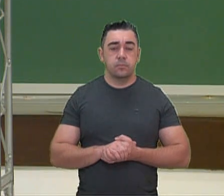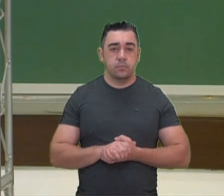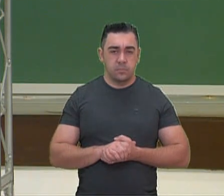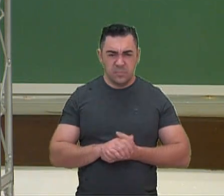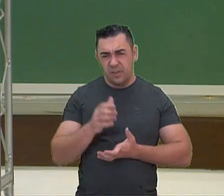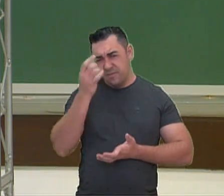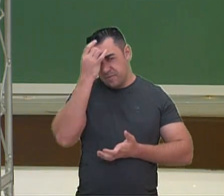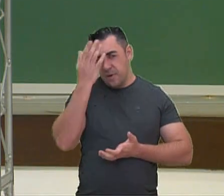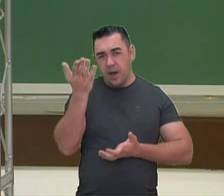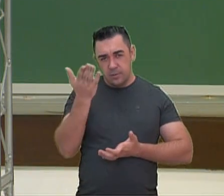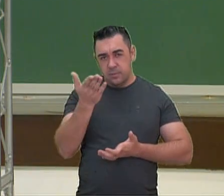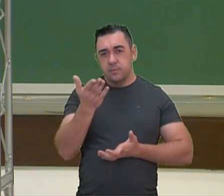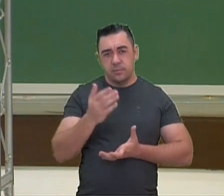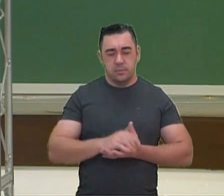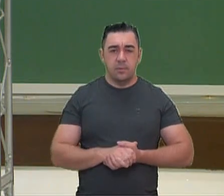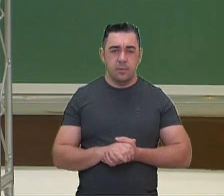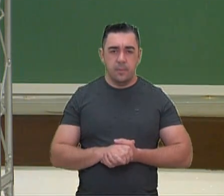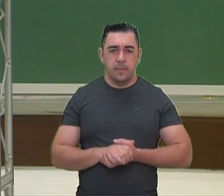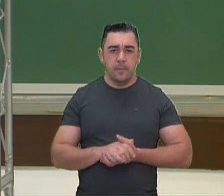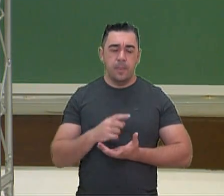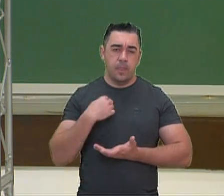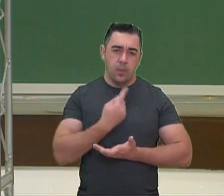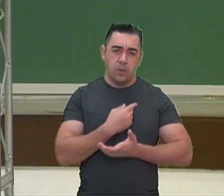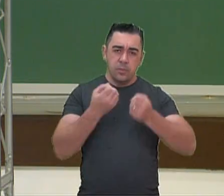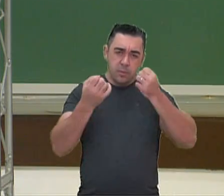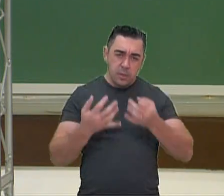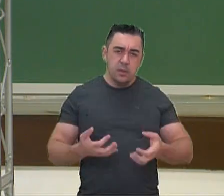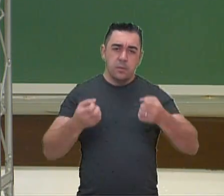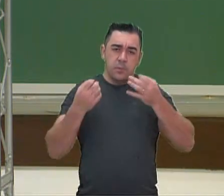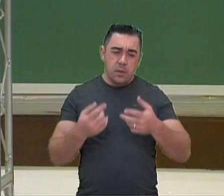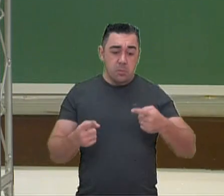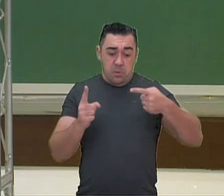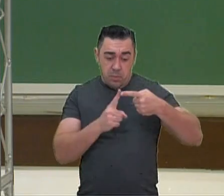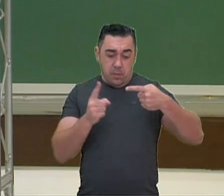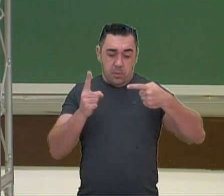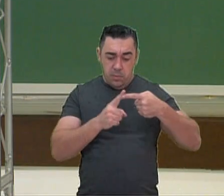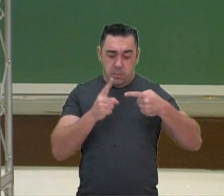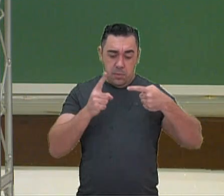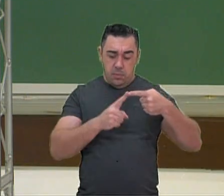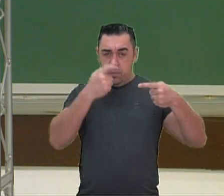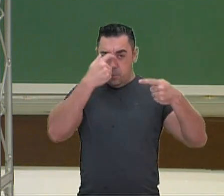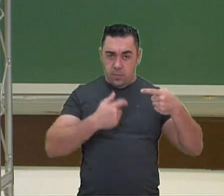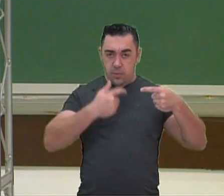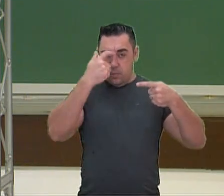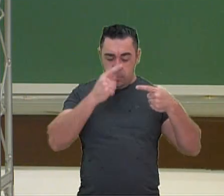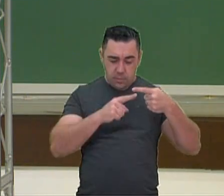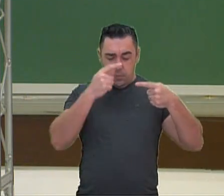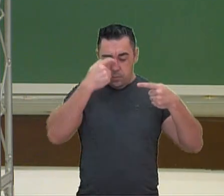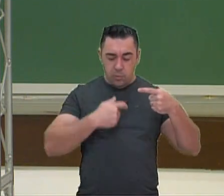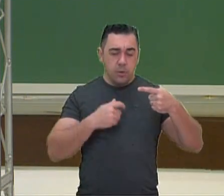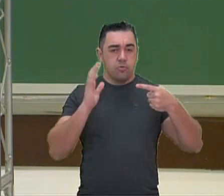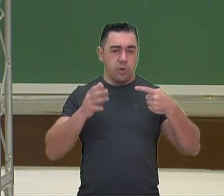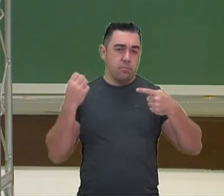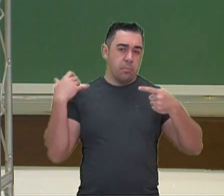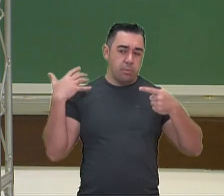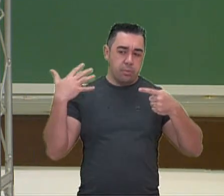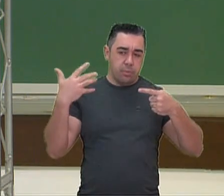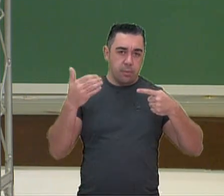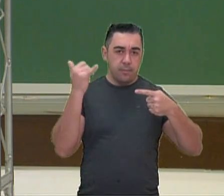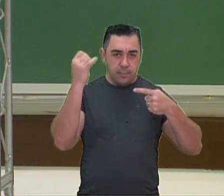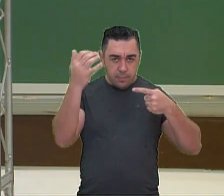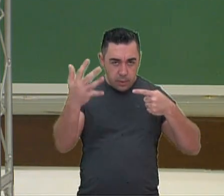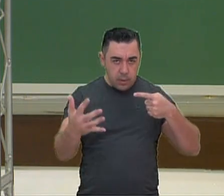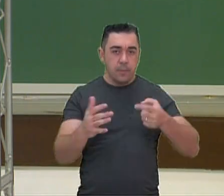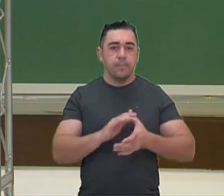Essa estava fácil, né? Porque a gente vem falando de primeira pessoa desde a nossa primeira aula, lembra? Sim.